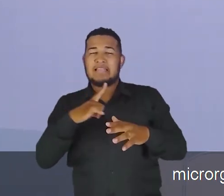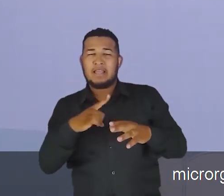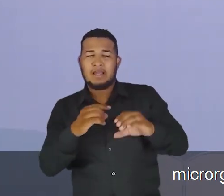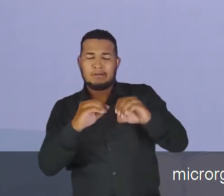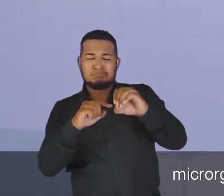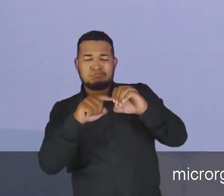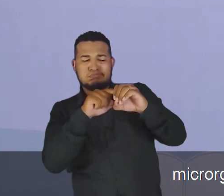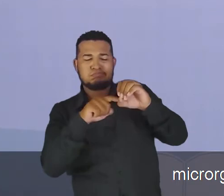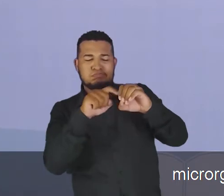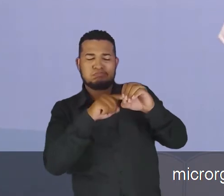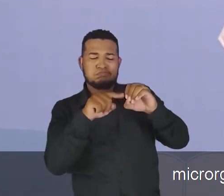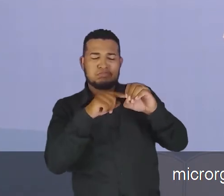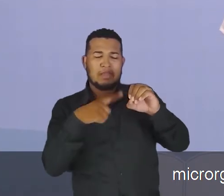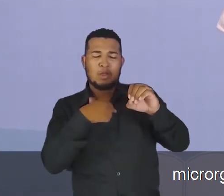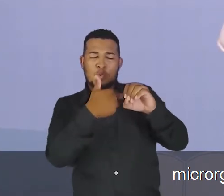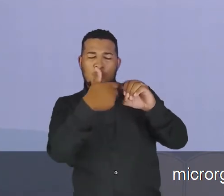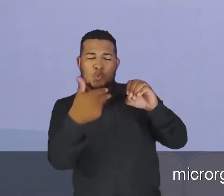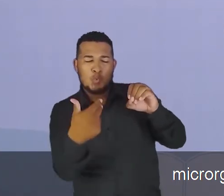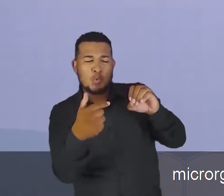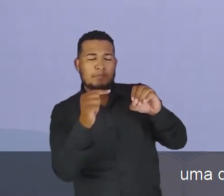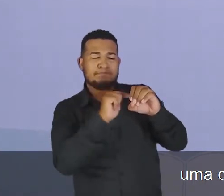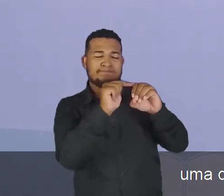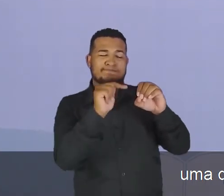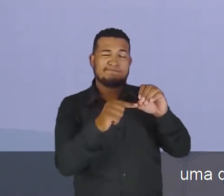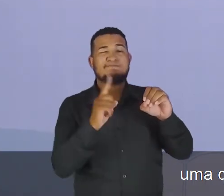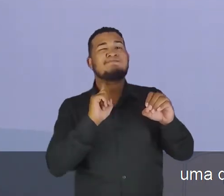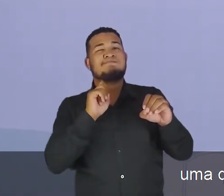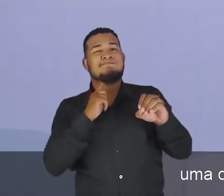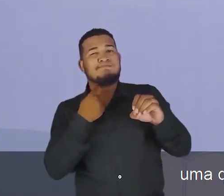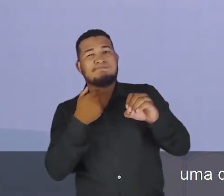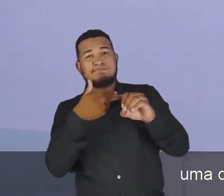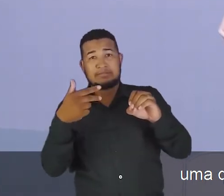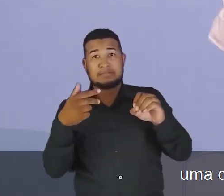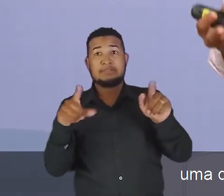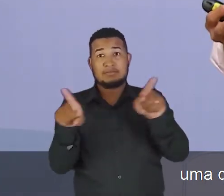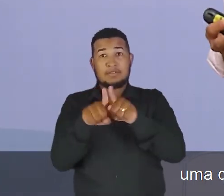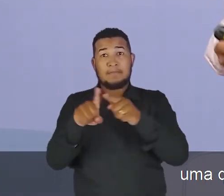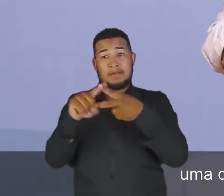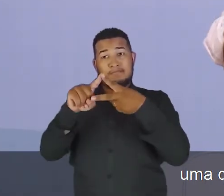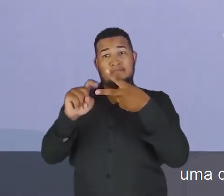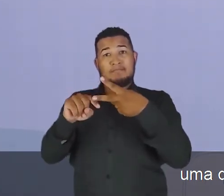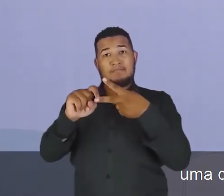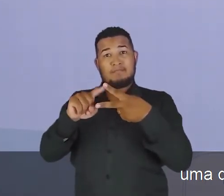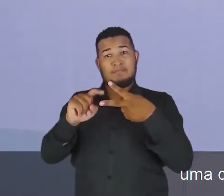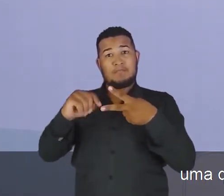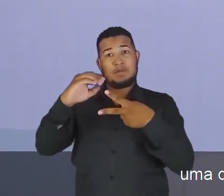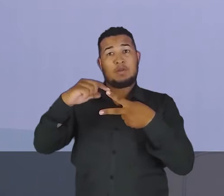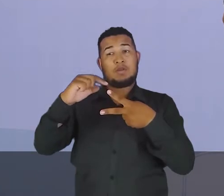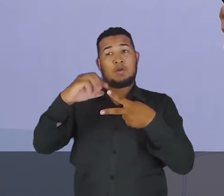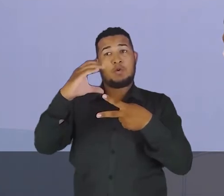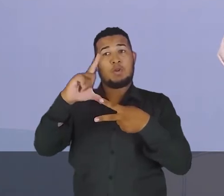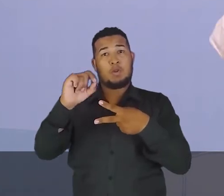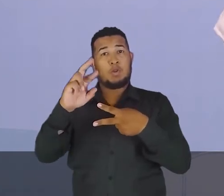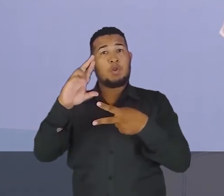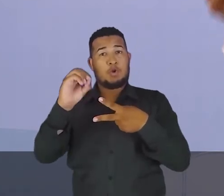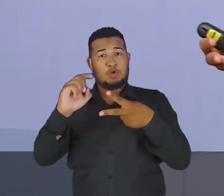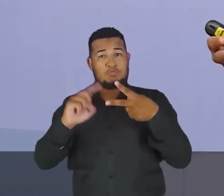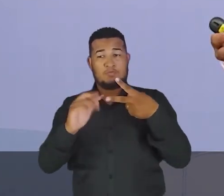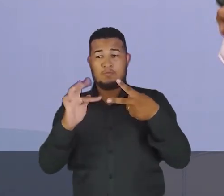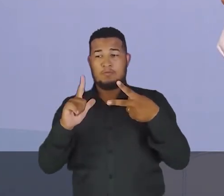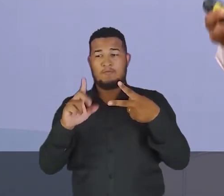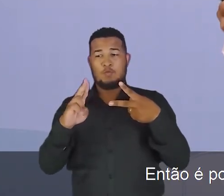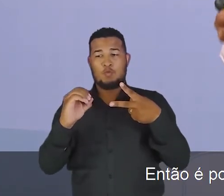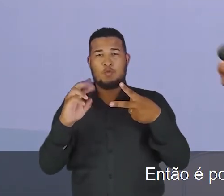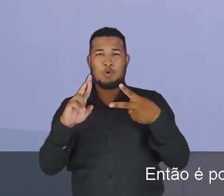ali na tubulação e também contém uma quantidade de cloro e flúor que não é muito interessante para a nossa